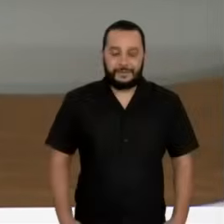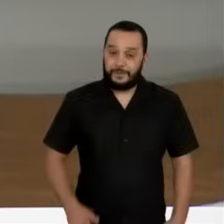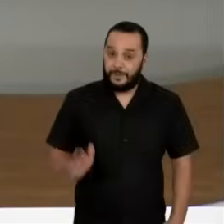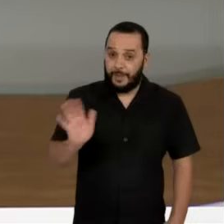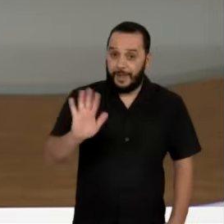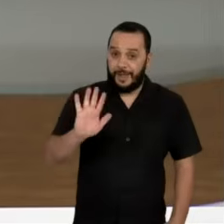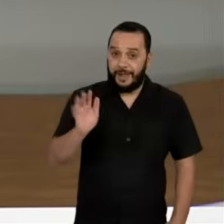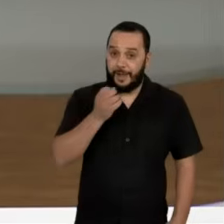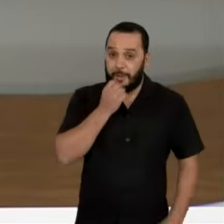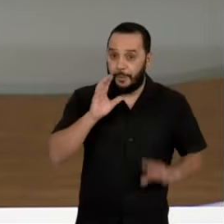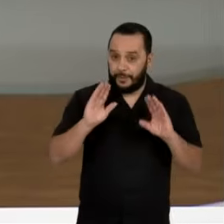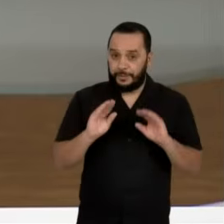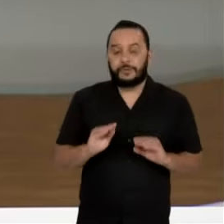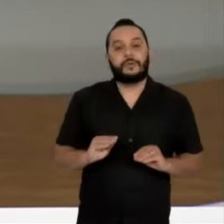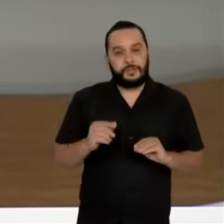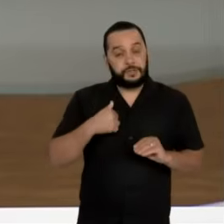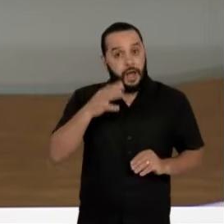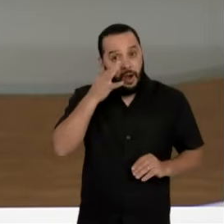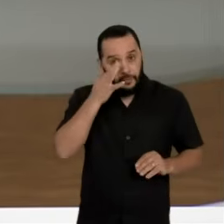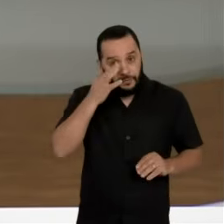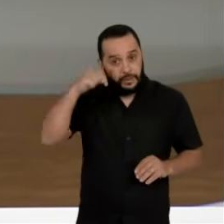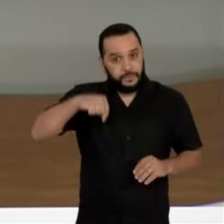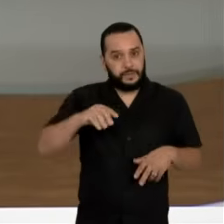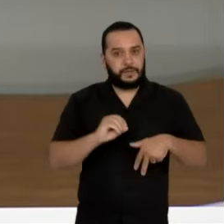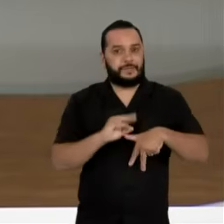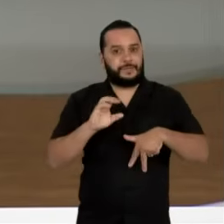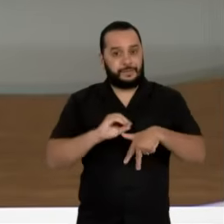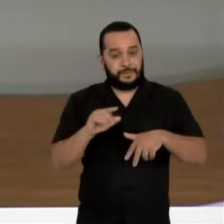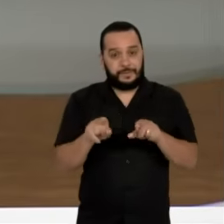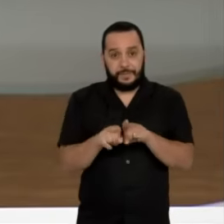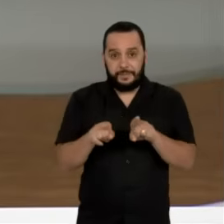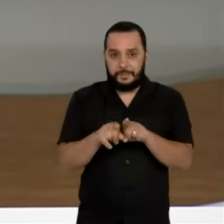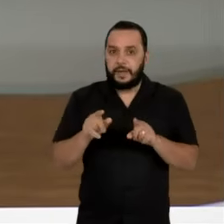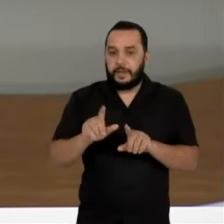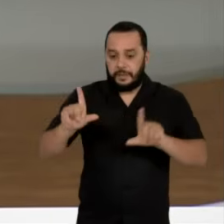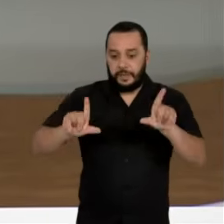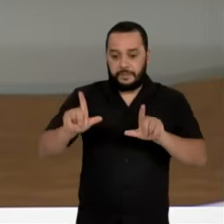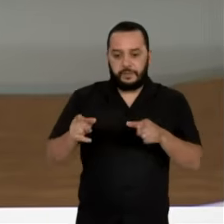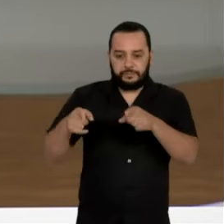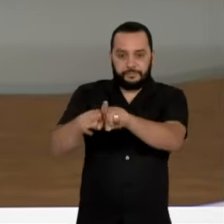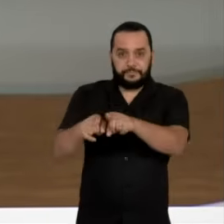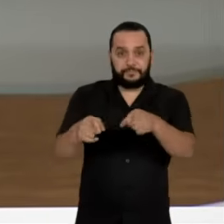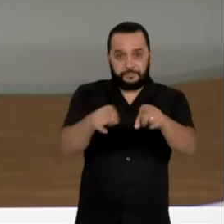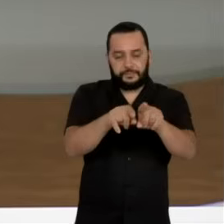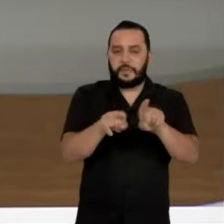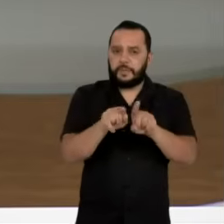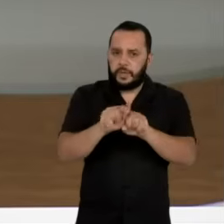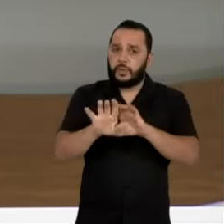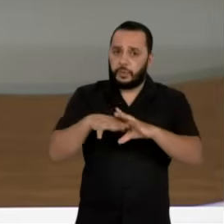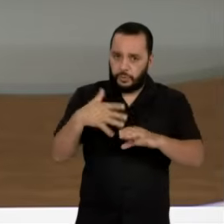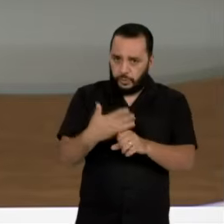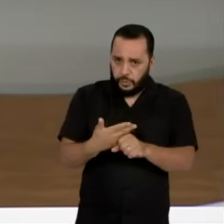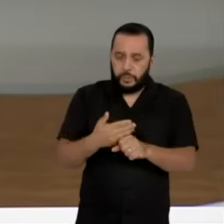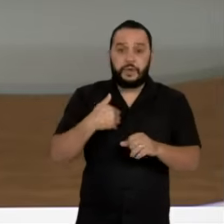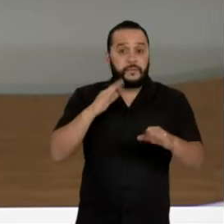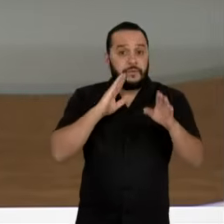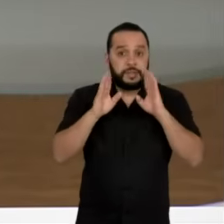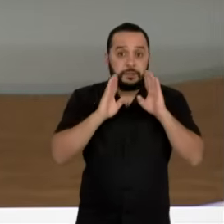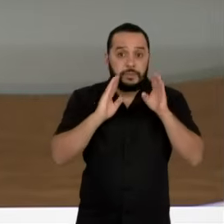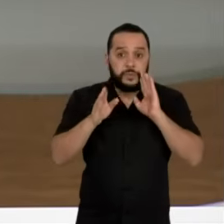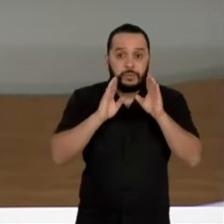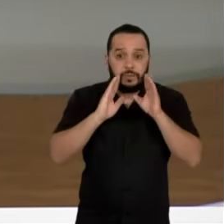Olá, boa noite. Com transmissão ao vivo pela TV Cultura, emissoras afiliadas e conectado no YouTube, Facebook e